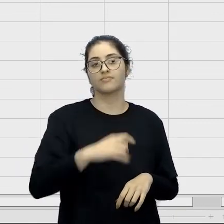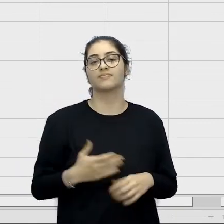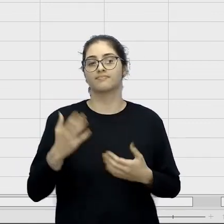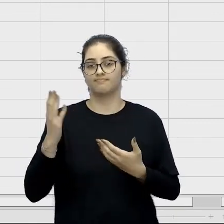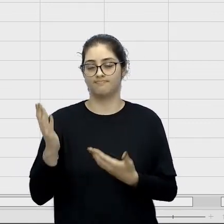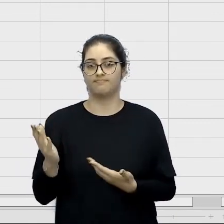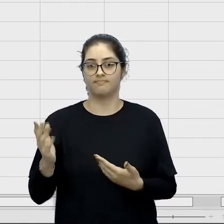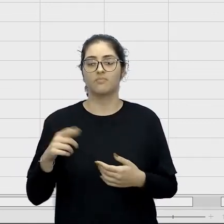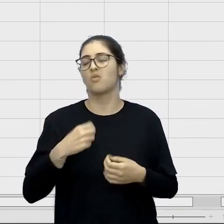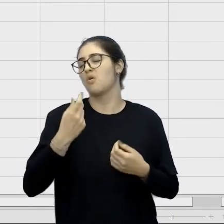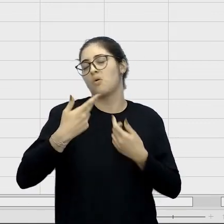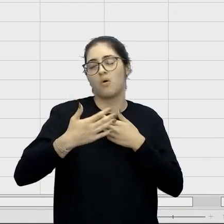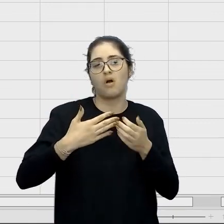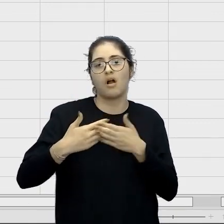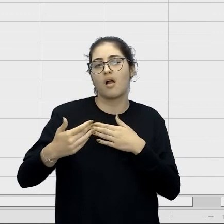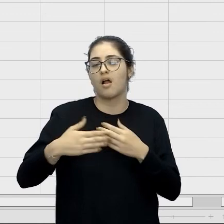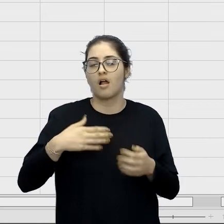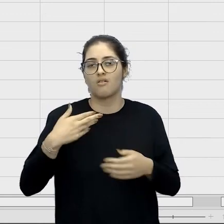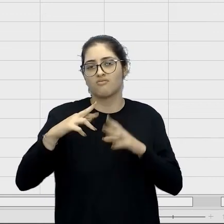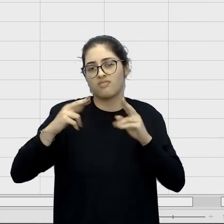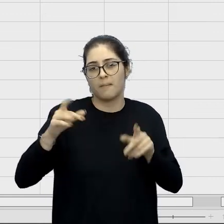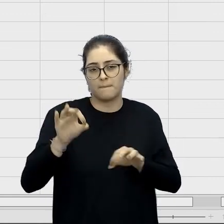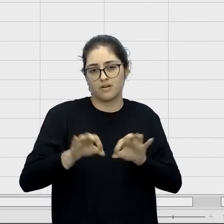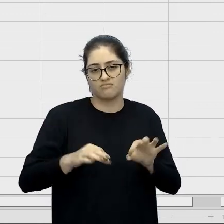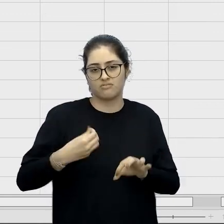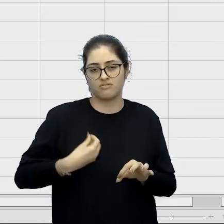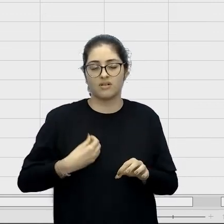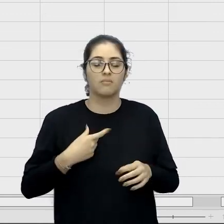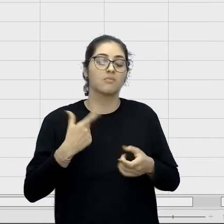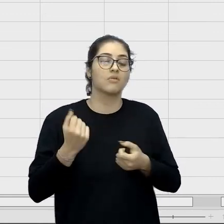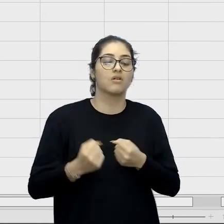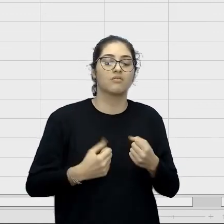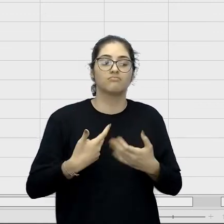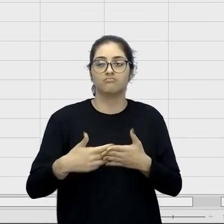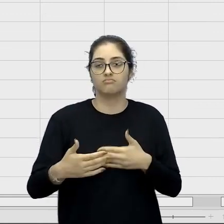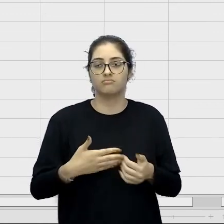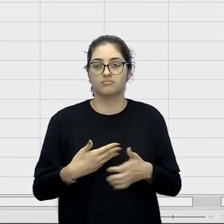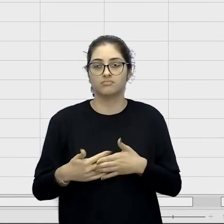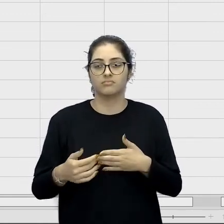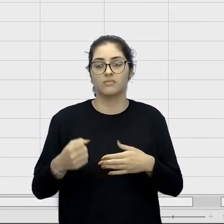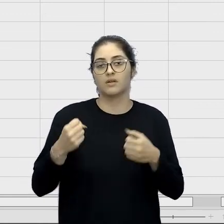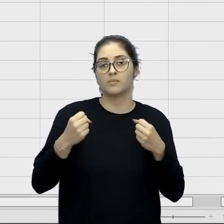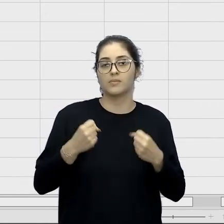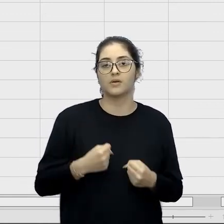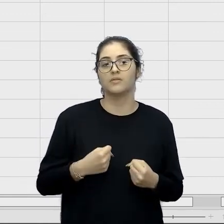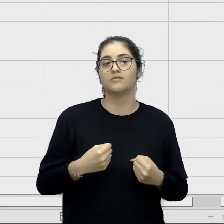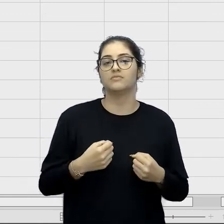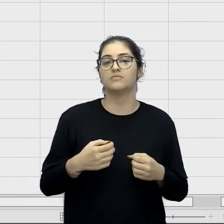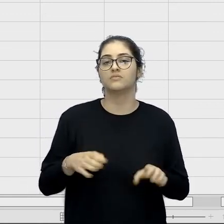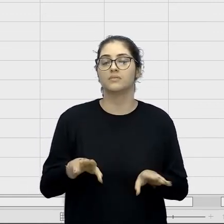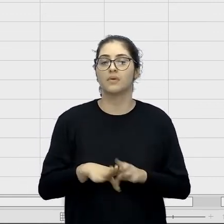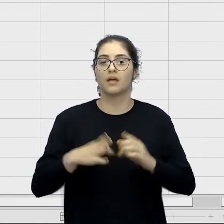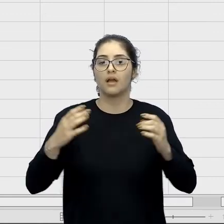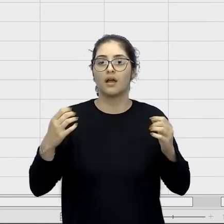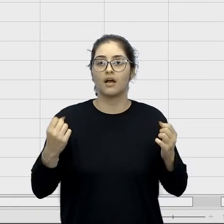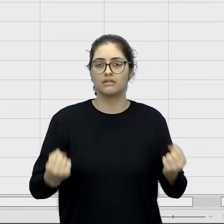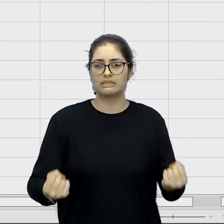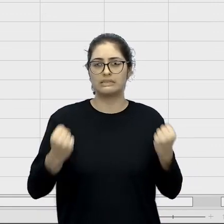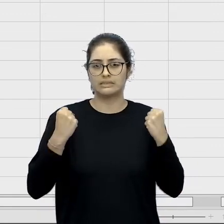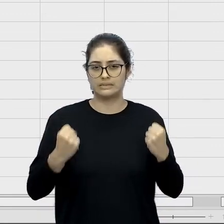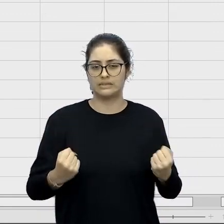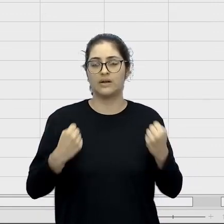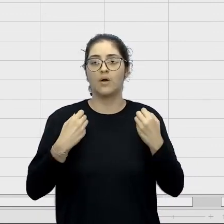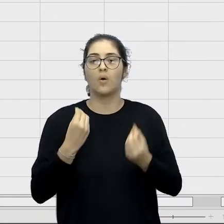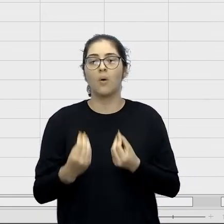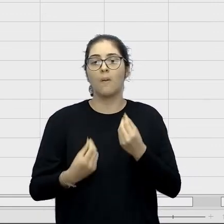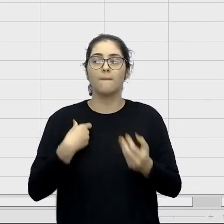Pode ser qualquer outro, viu, galera? Mas pode ser qualquer outro. Pode ser também, mas também pode ir a uma academia. Isso. Como que eu pagaria